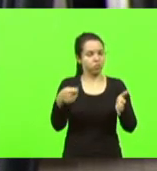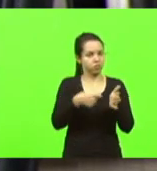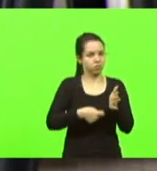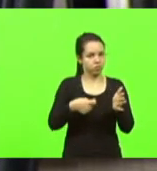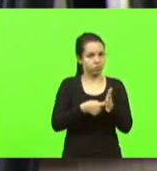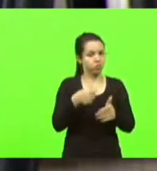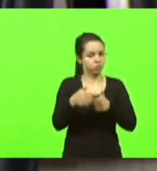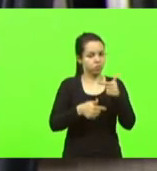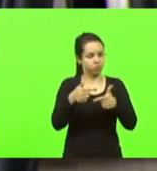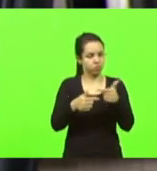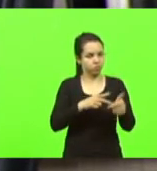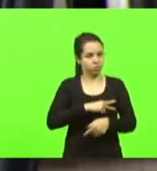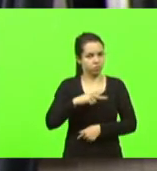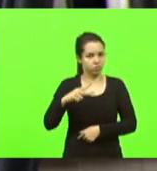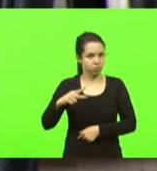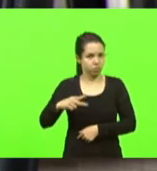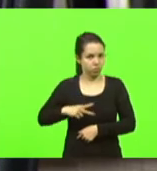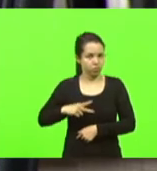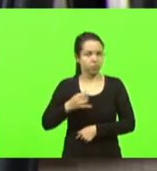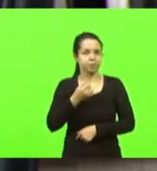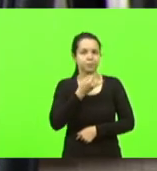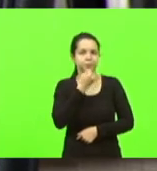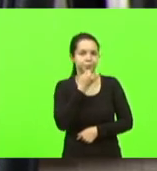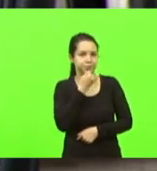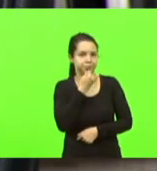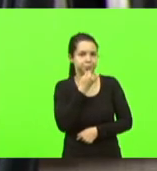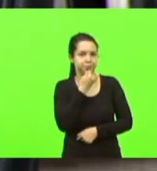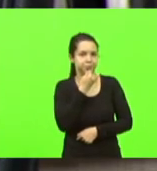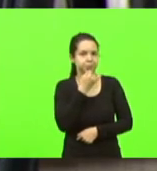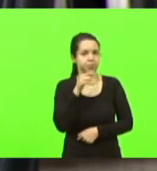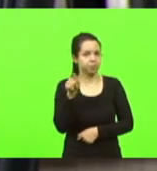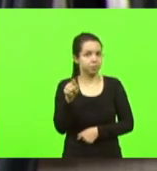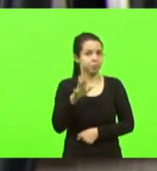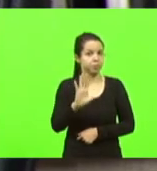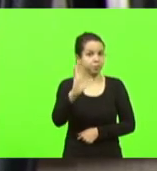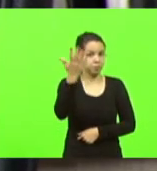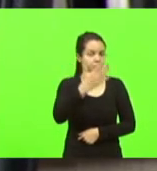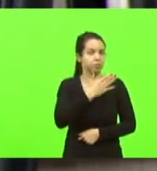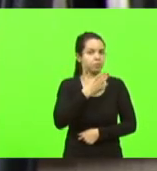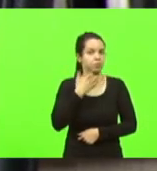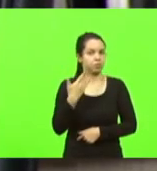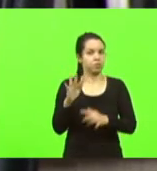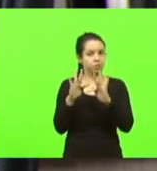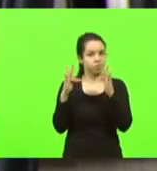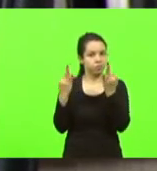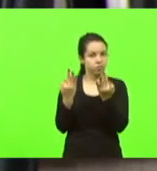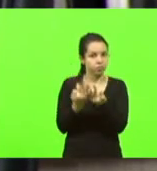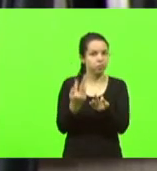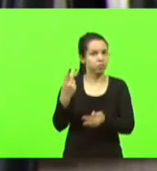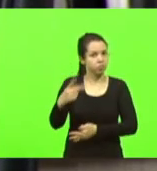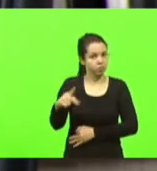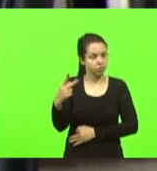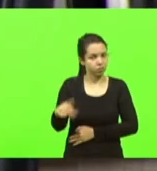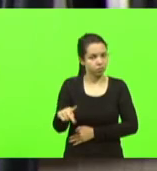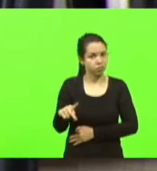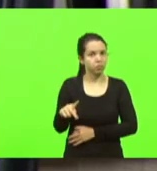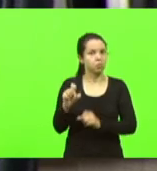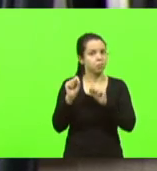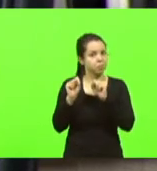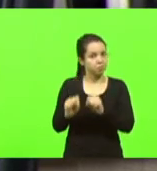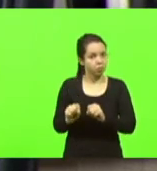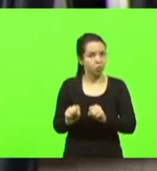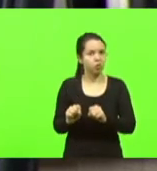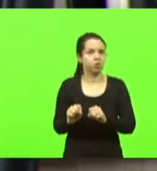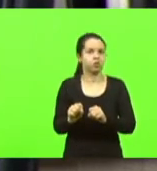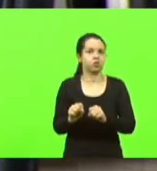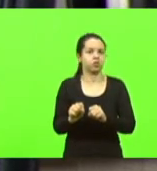que o trabalhador público que infelizmente ele morrer o seu familiar possa ficar com aquilo que ele